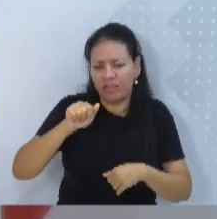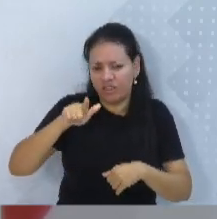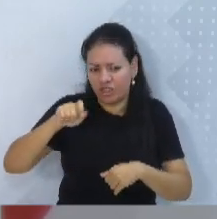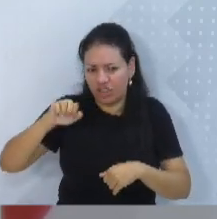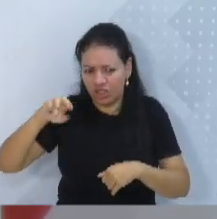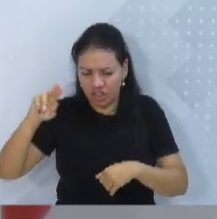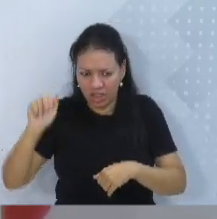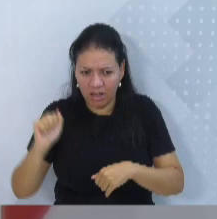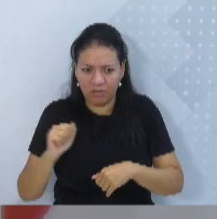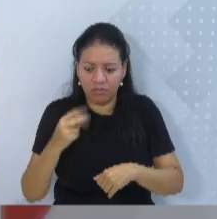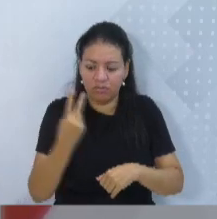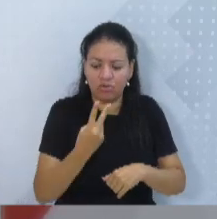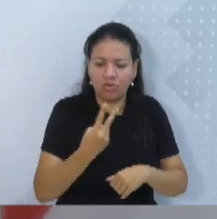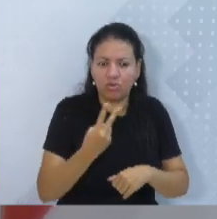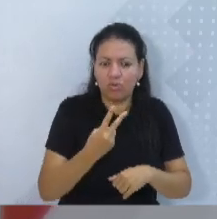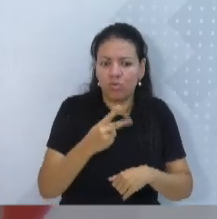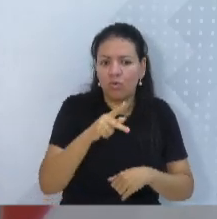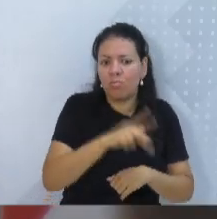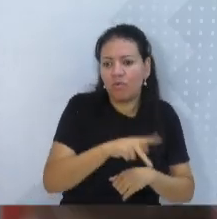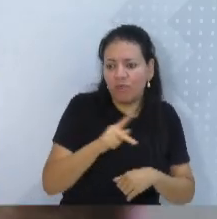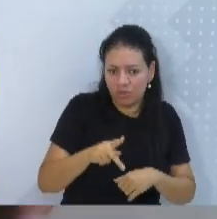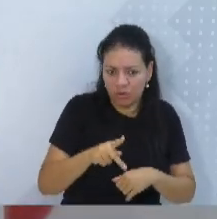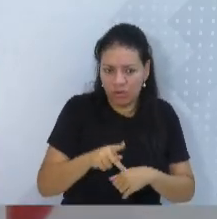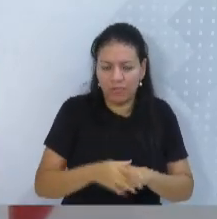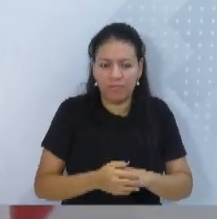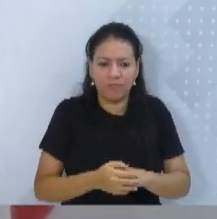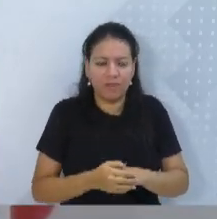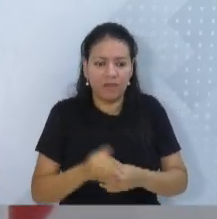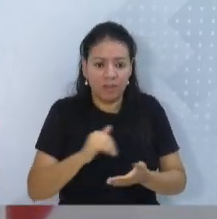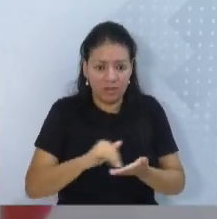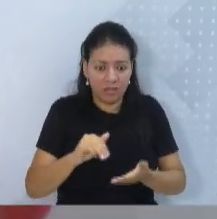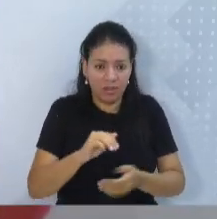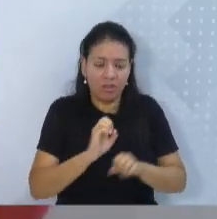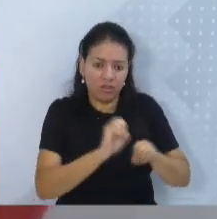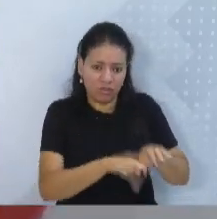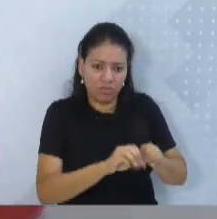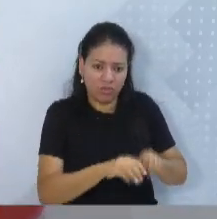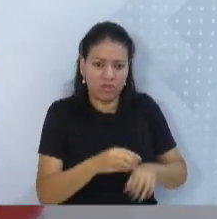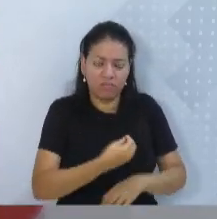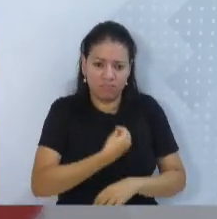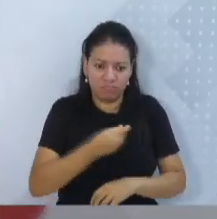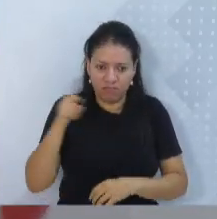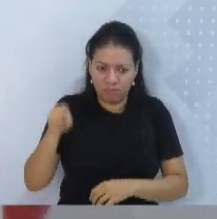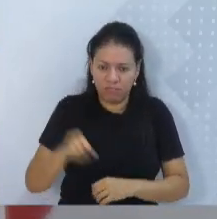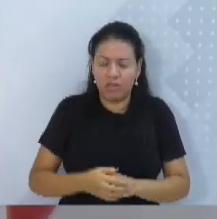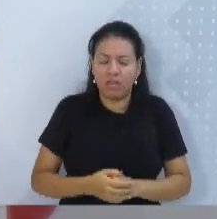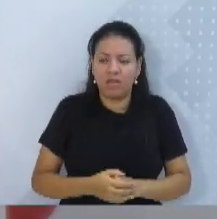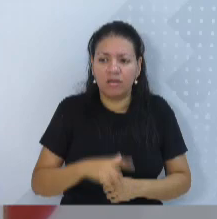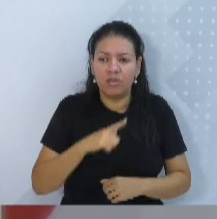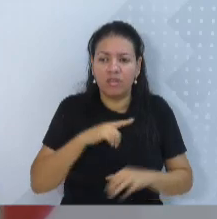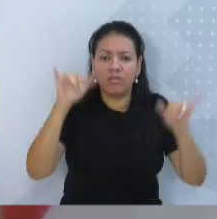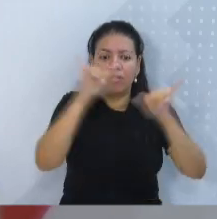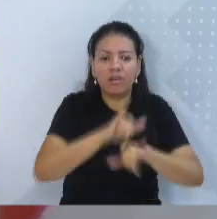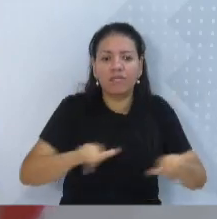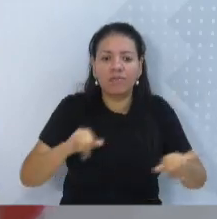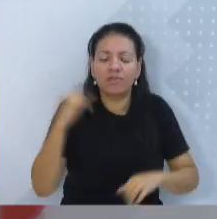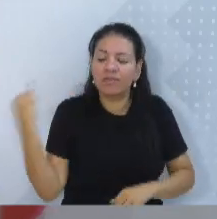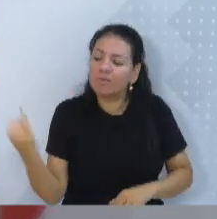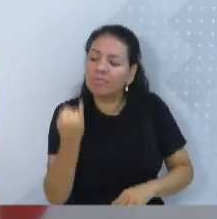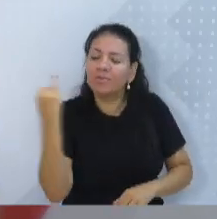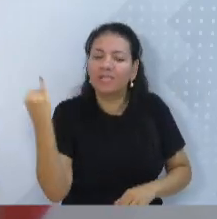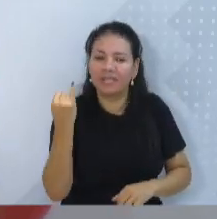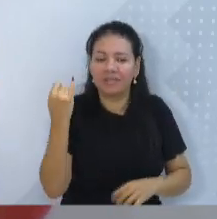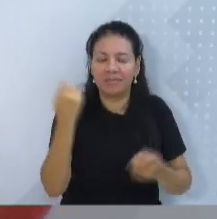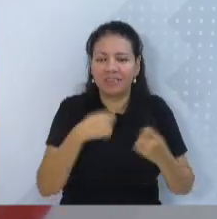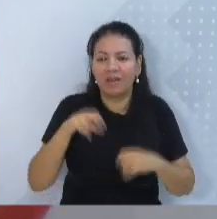professor né secretaria de educação tá aí e eu tenho aqui um recado importante espero